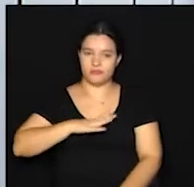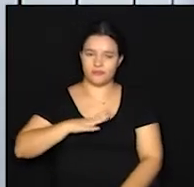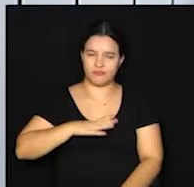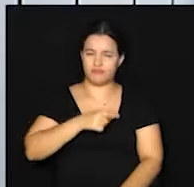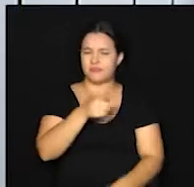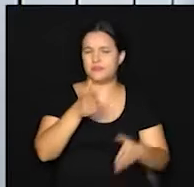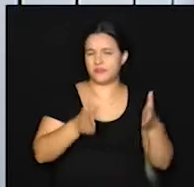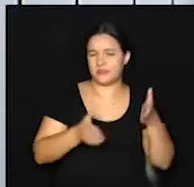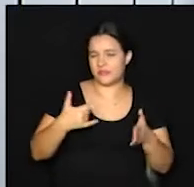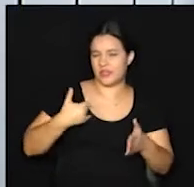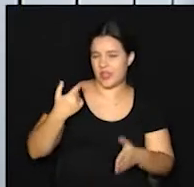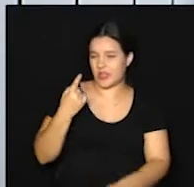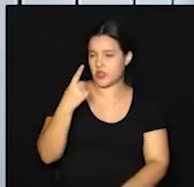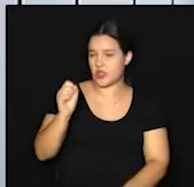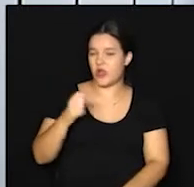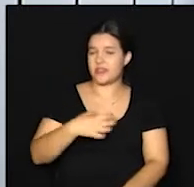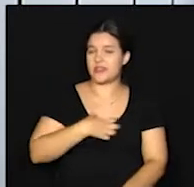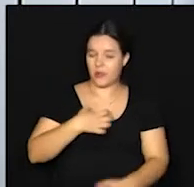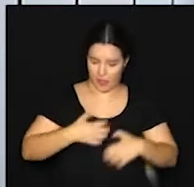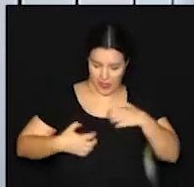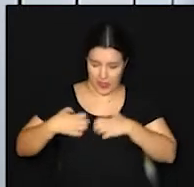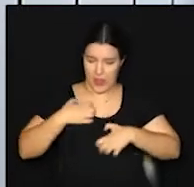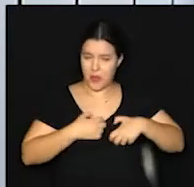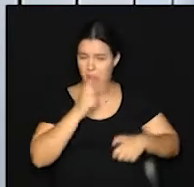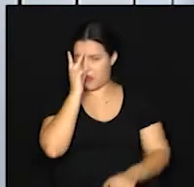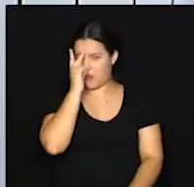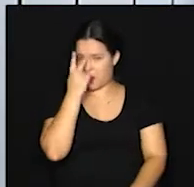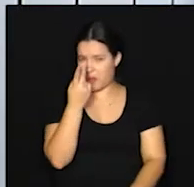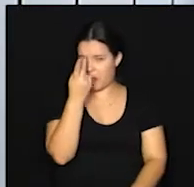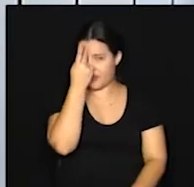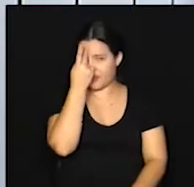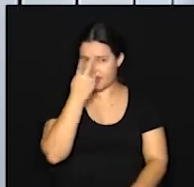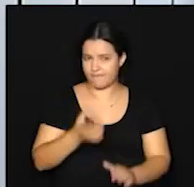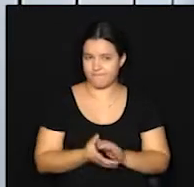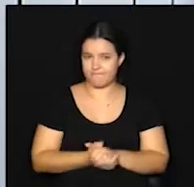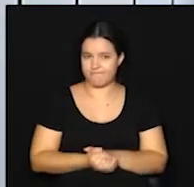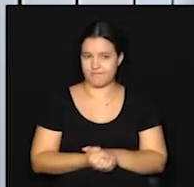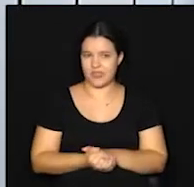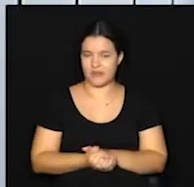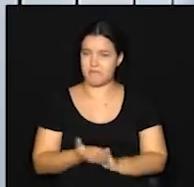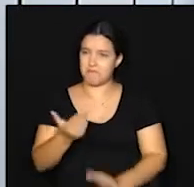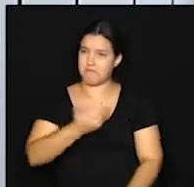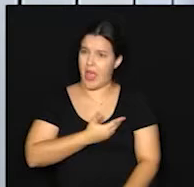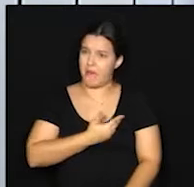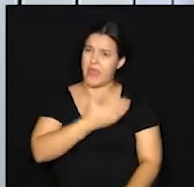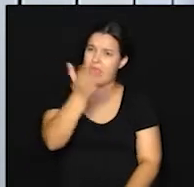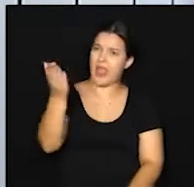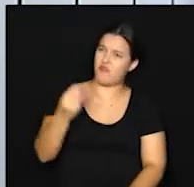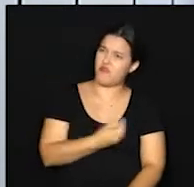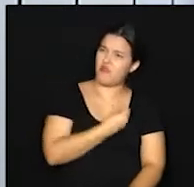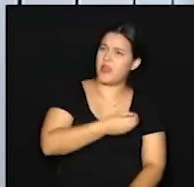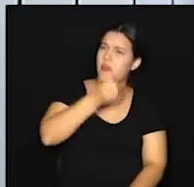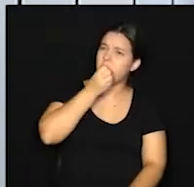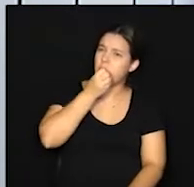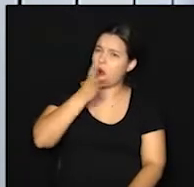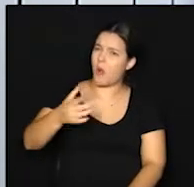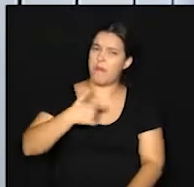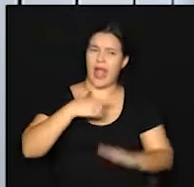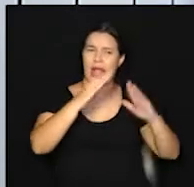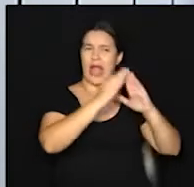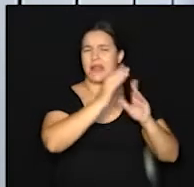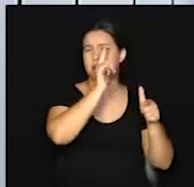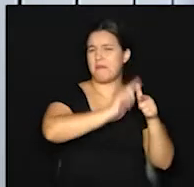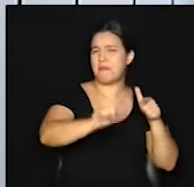época, você era revoltada com a sua vida, porque você podia pensar, bom, com as minhas amigas isso não acontece, por que isso está